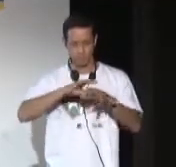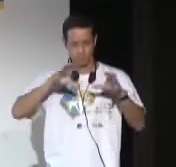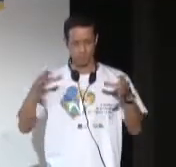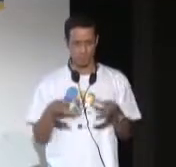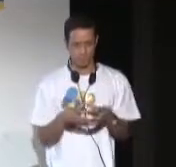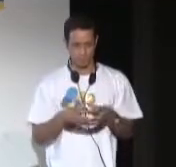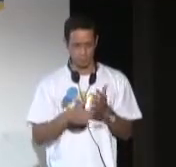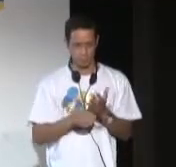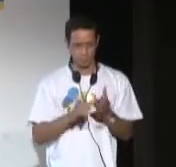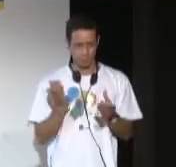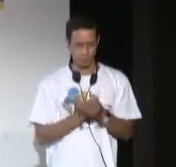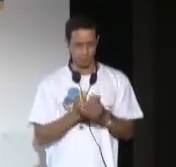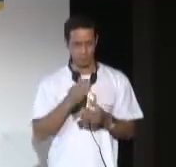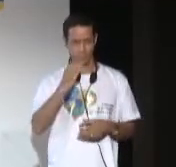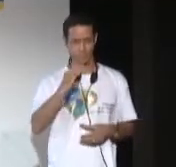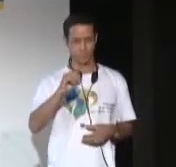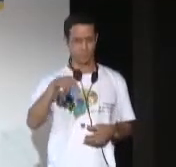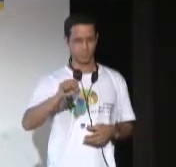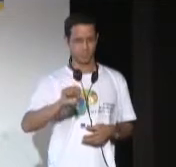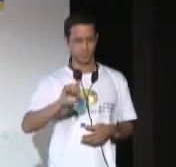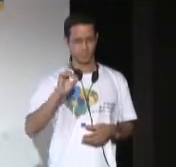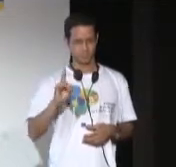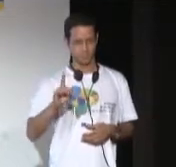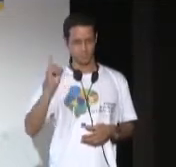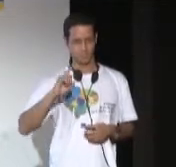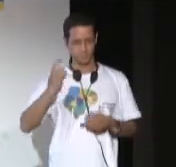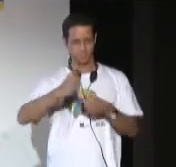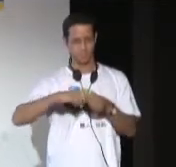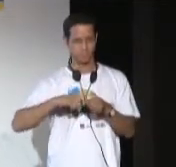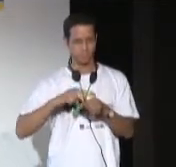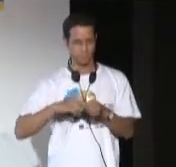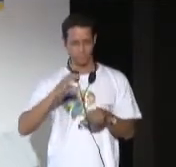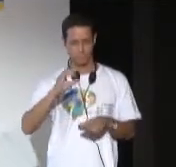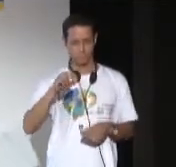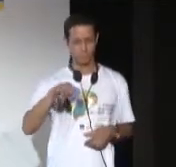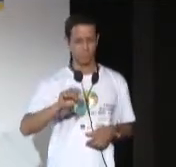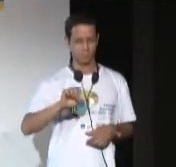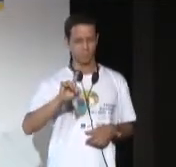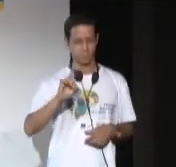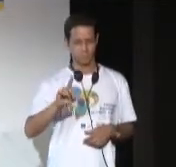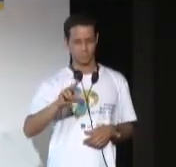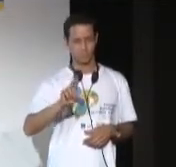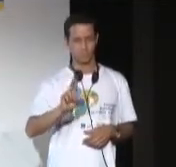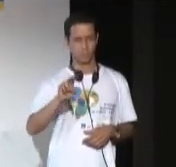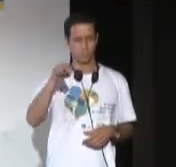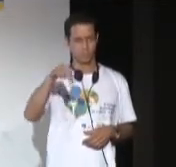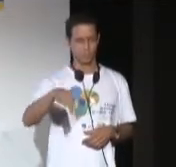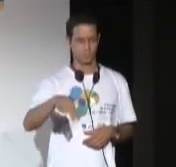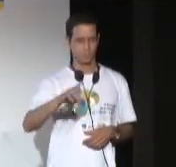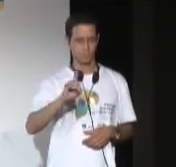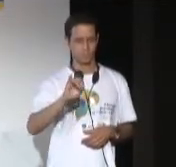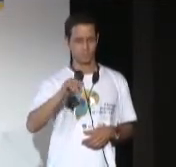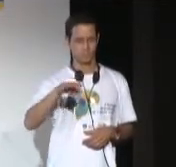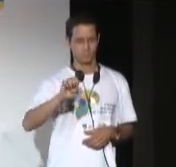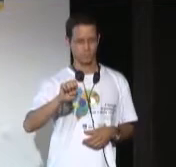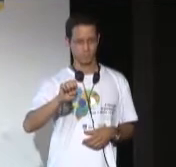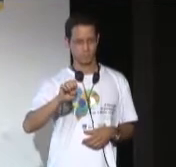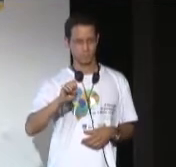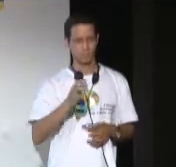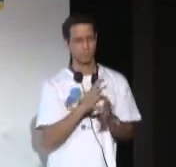desse documento do CONSED é uma parceria, na verdade, entre o CONSED e a Undime. Então, nós estamos não só com os